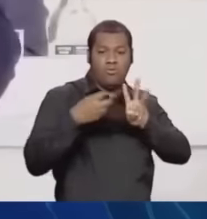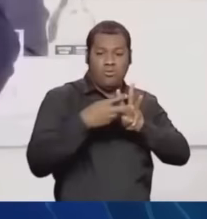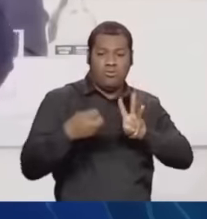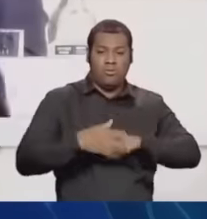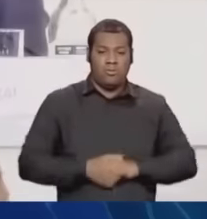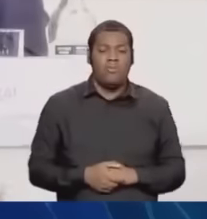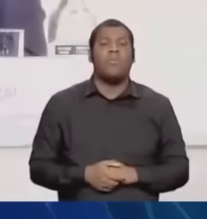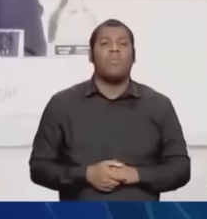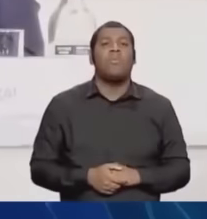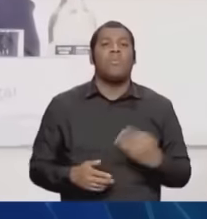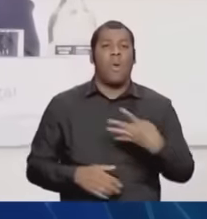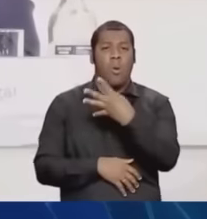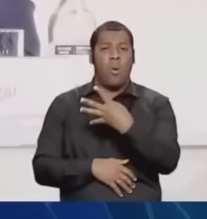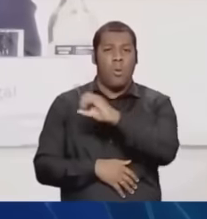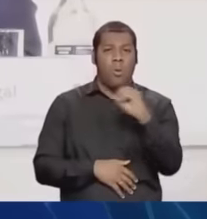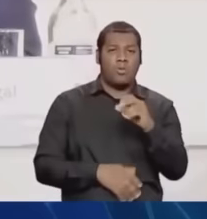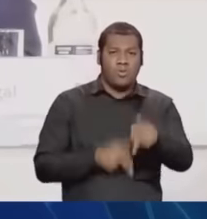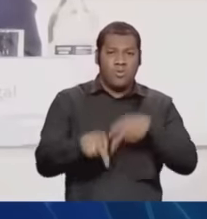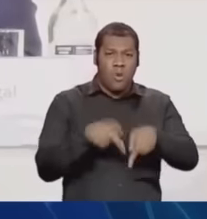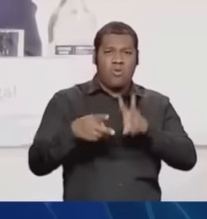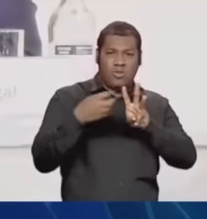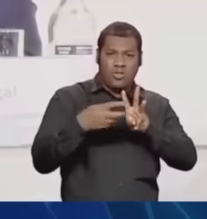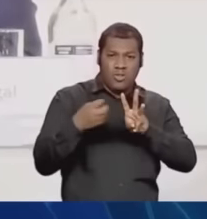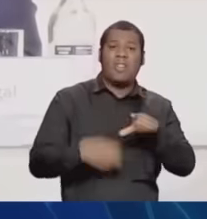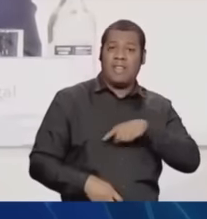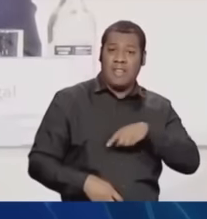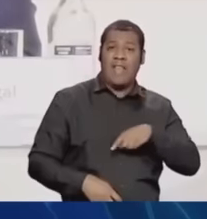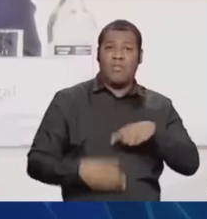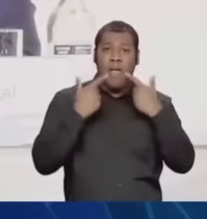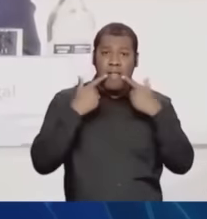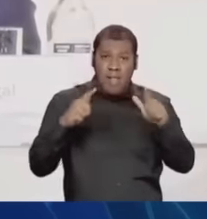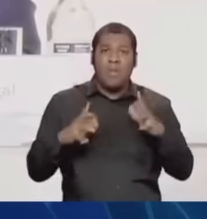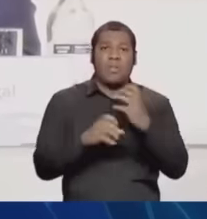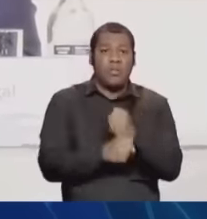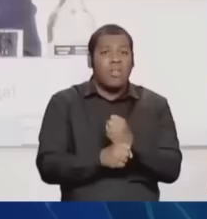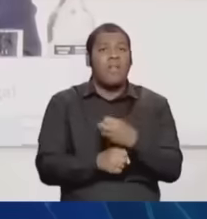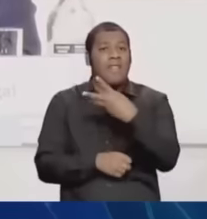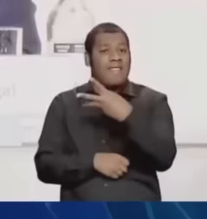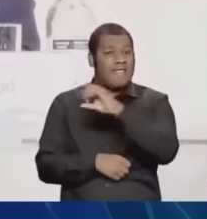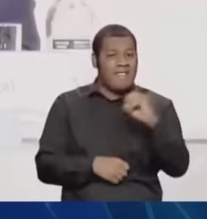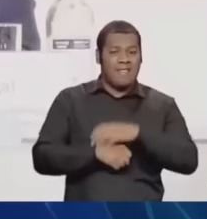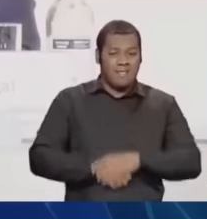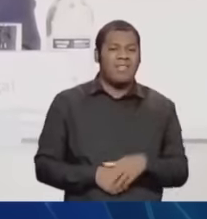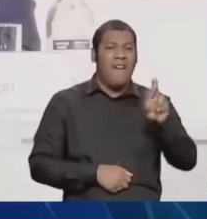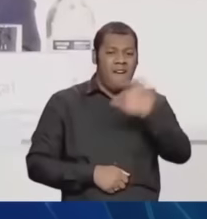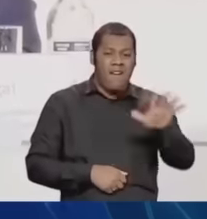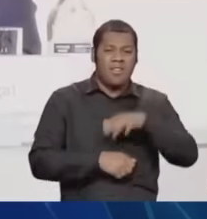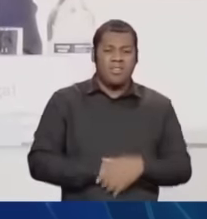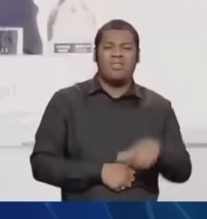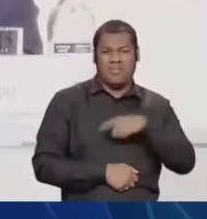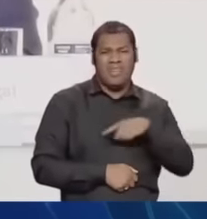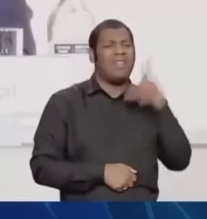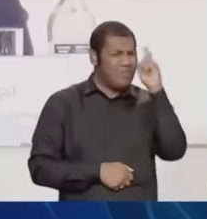povos indígenas, nós temos 300 idiomas. E nessa mesma região, nós enfrentamos muita